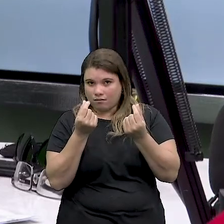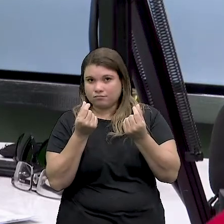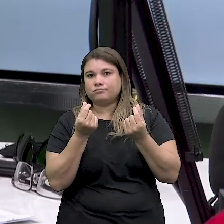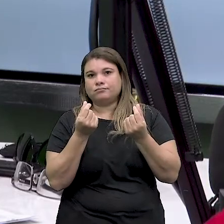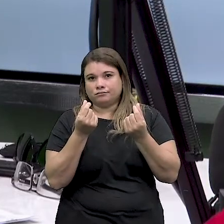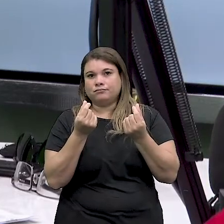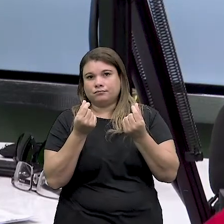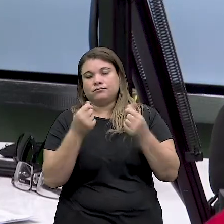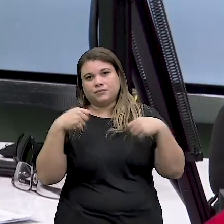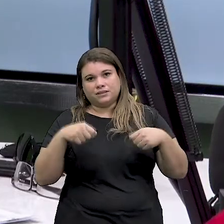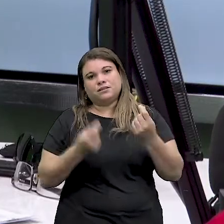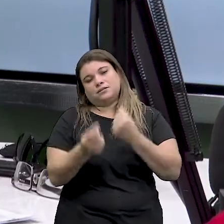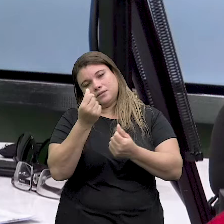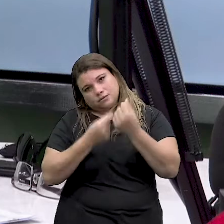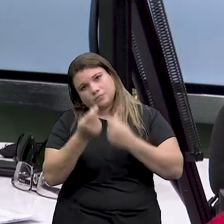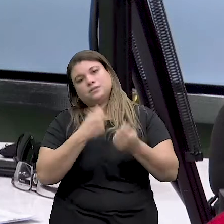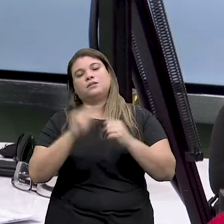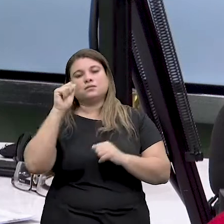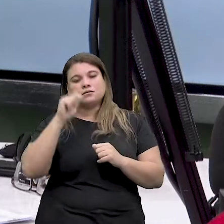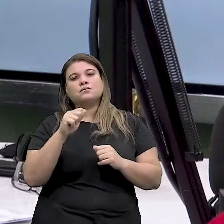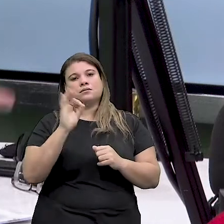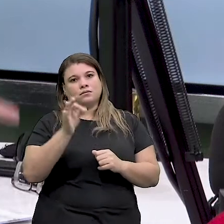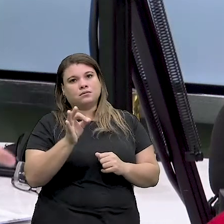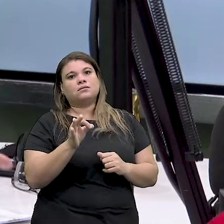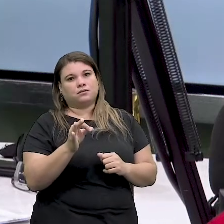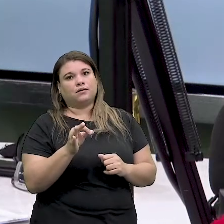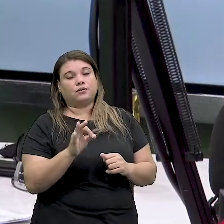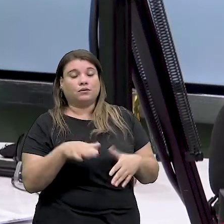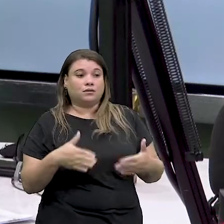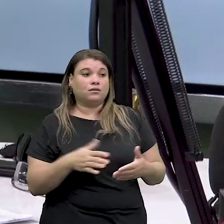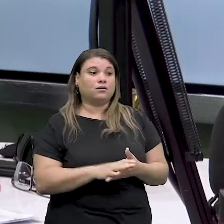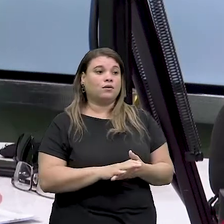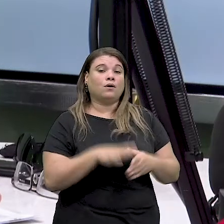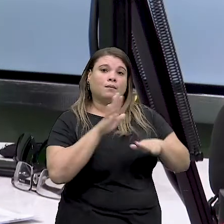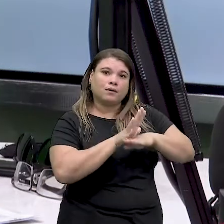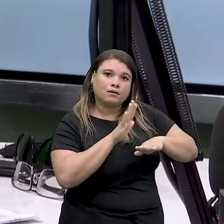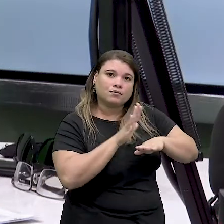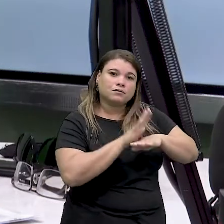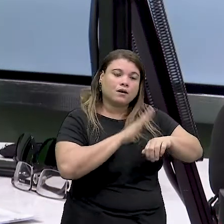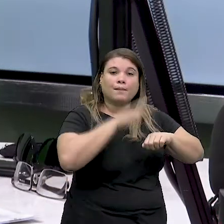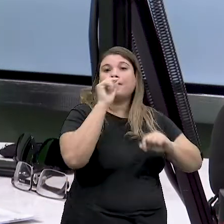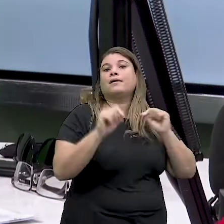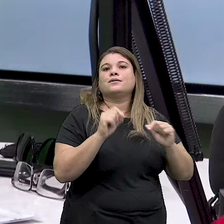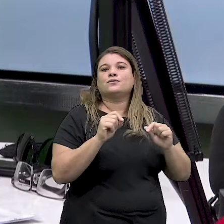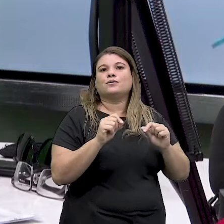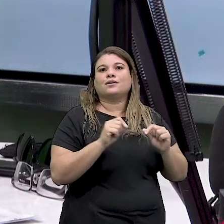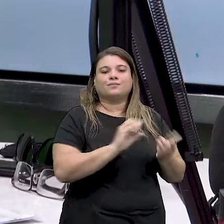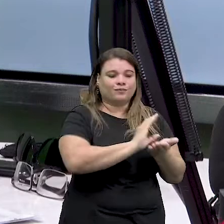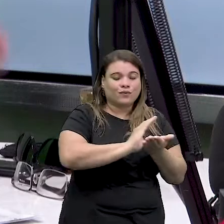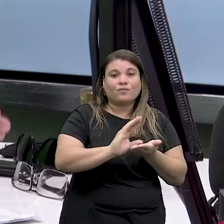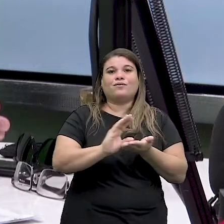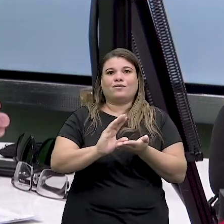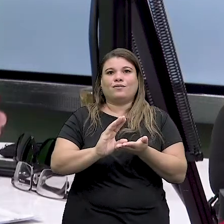aí acaba que você não consegue investir mesmo no avanço tecnológico, em coisas mais, vamos colocar assim,